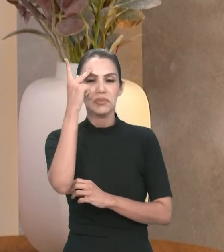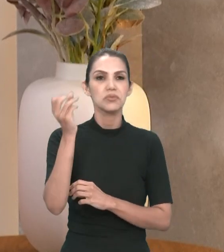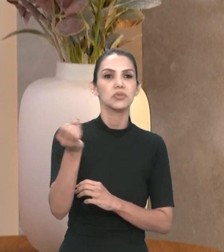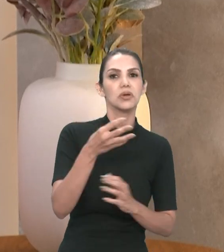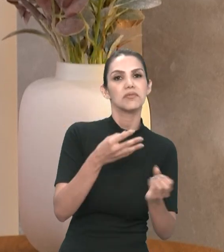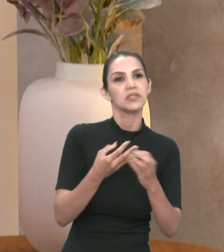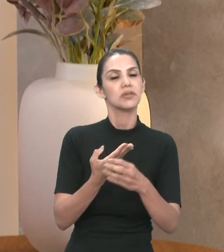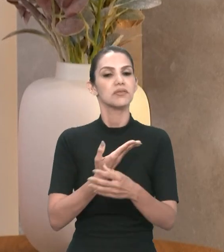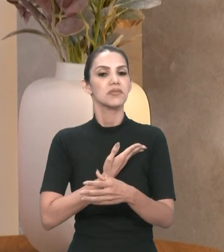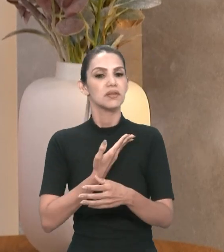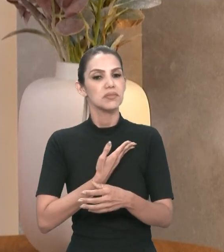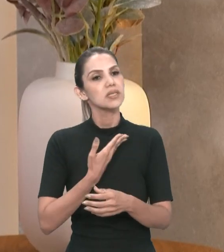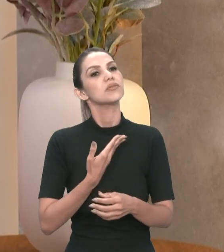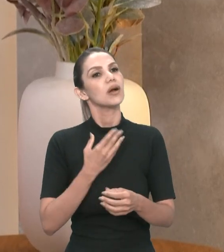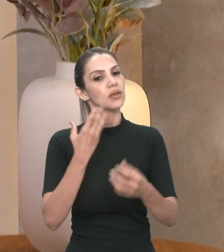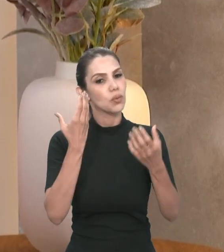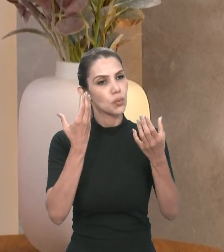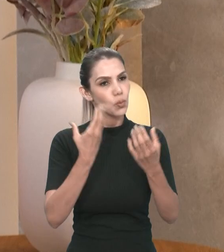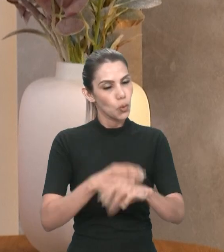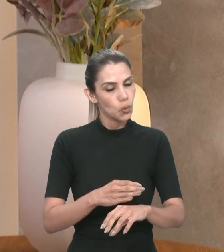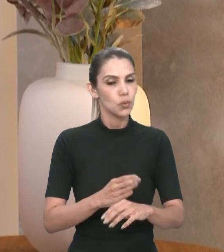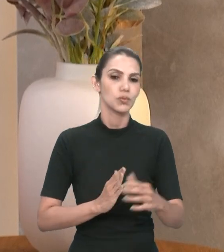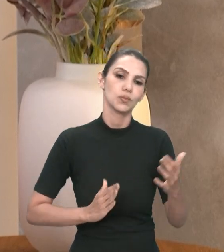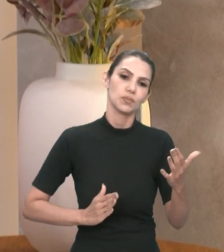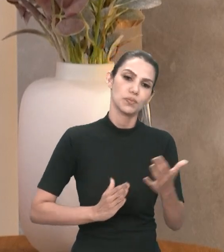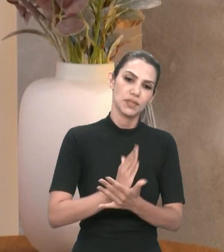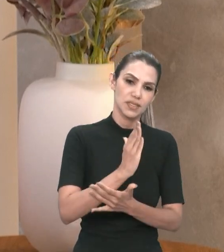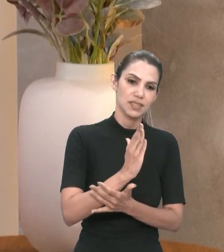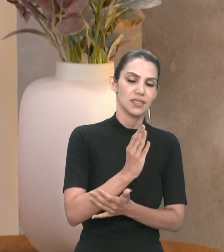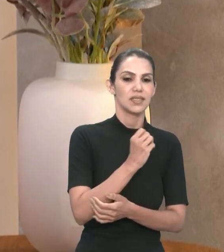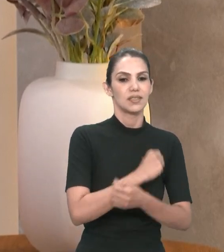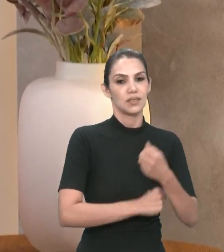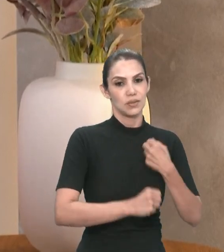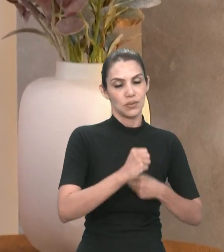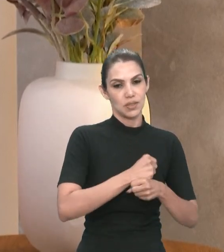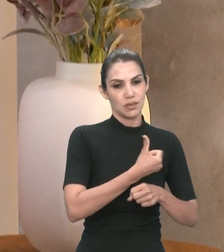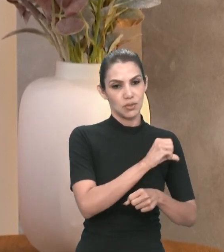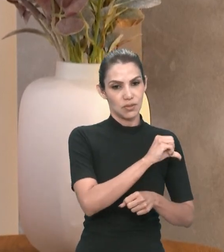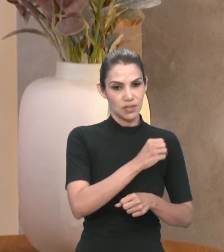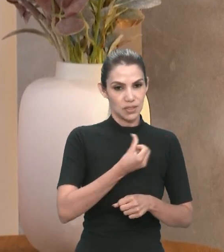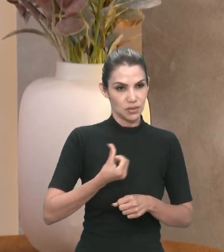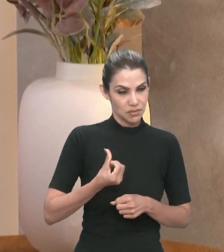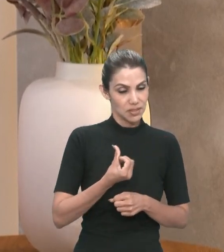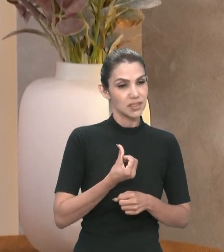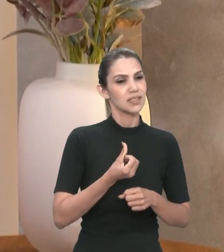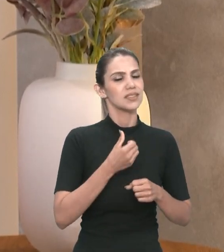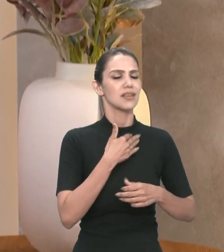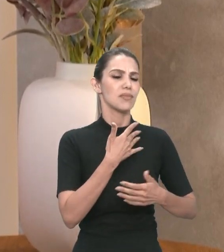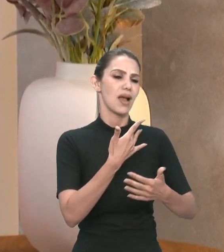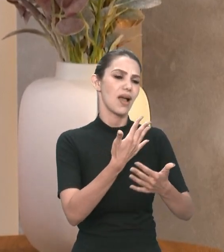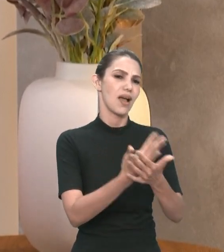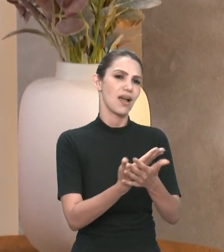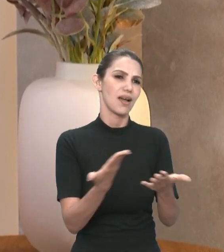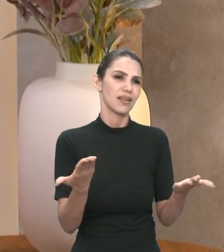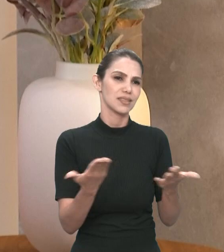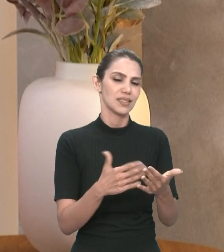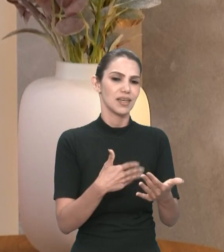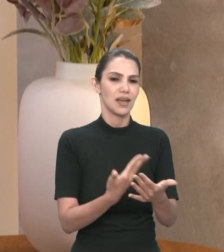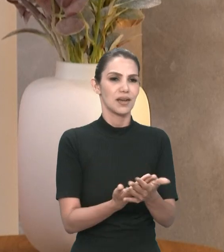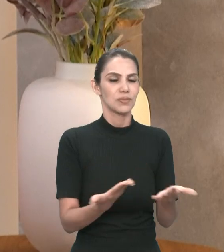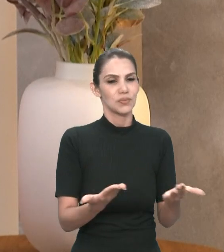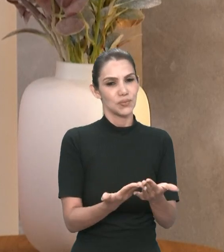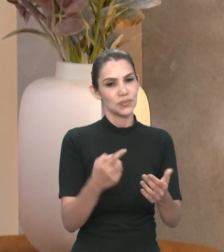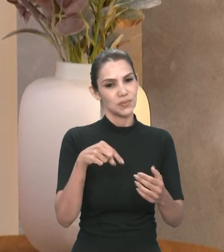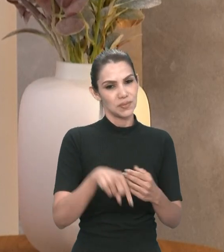concurso e estou desde 96, né? Nessa cidade, nessa universidade, formando